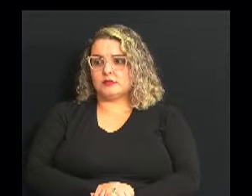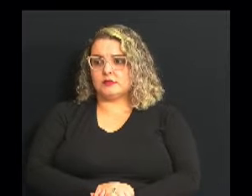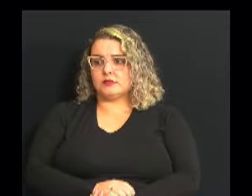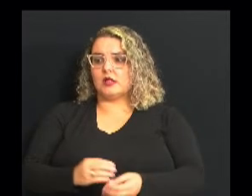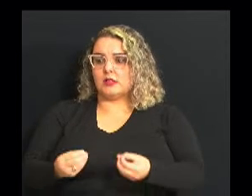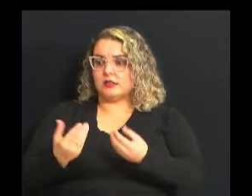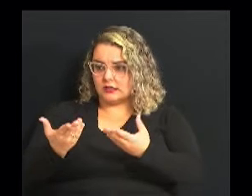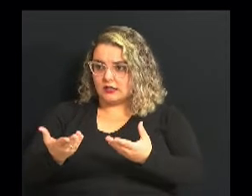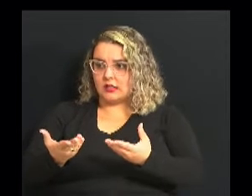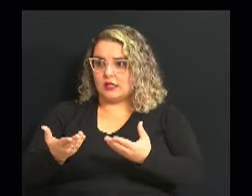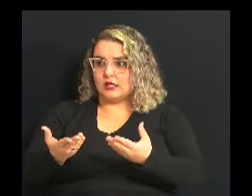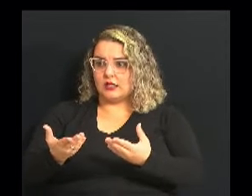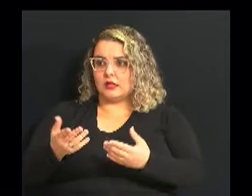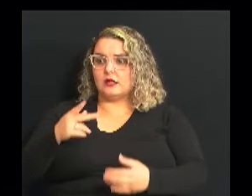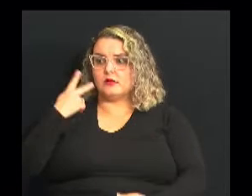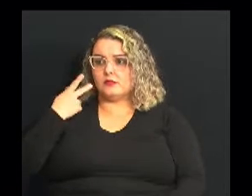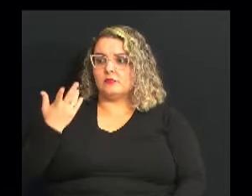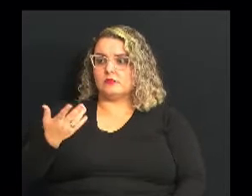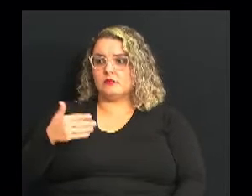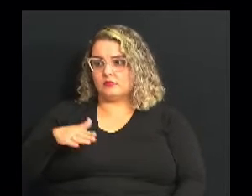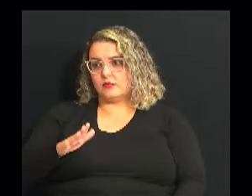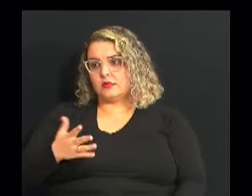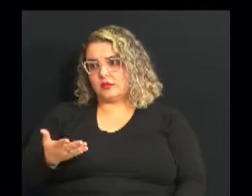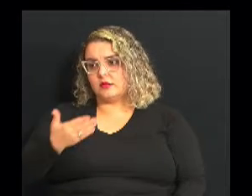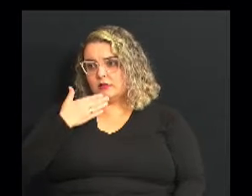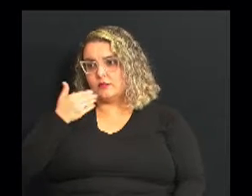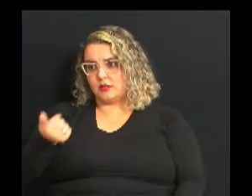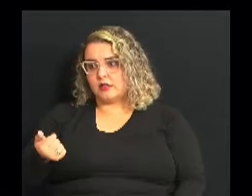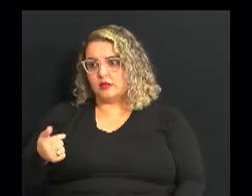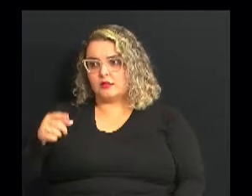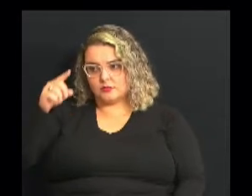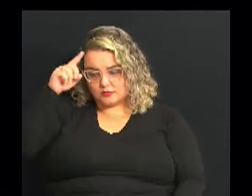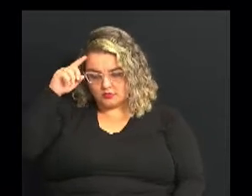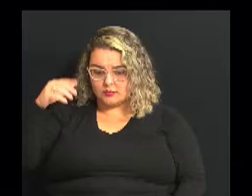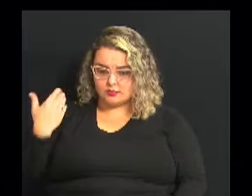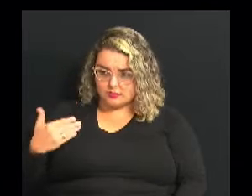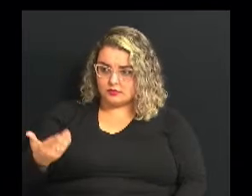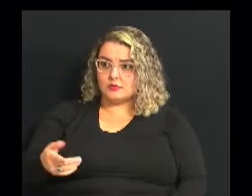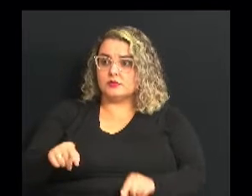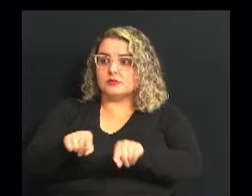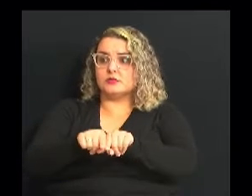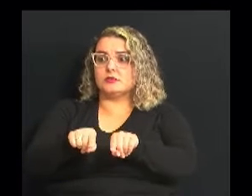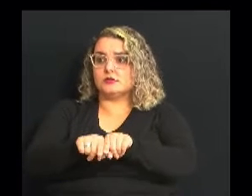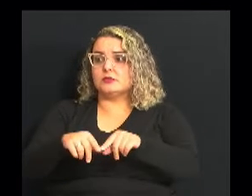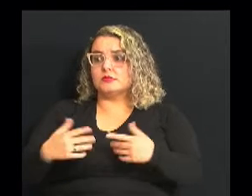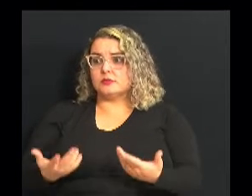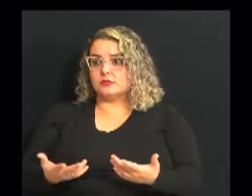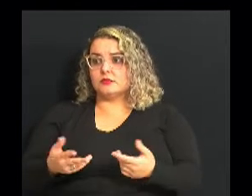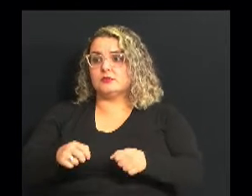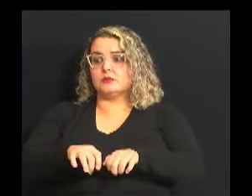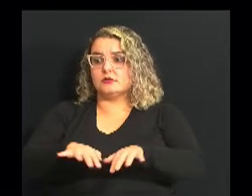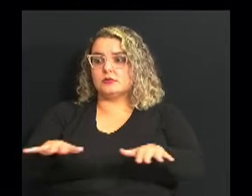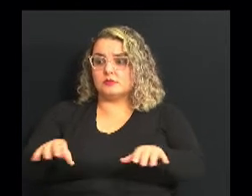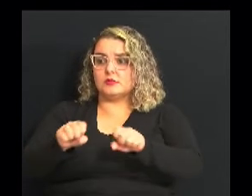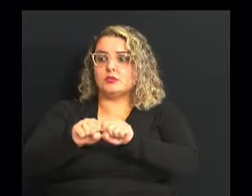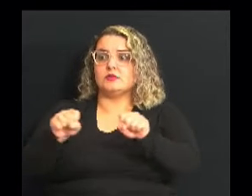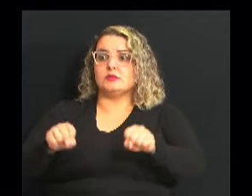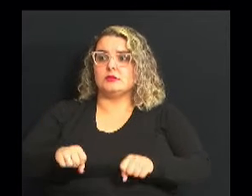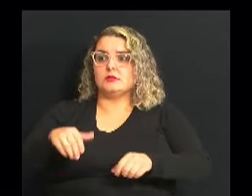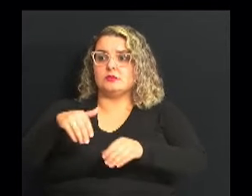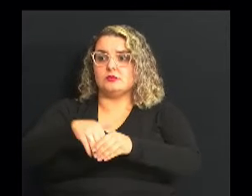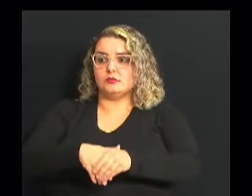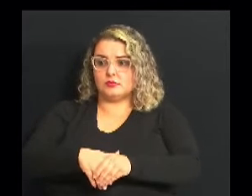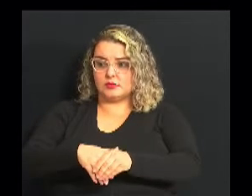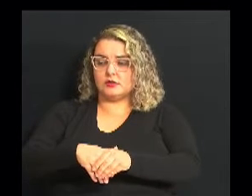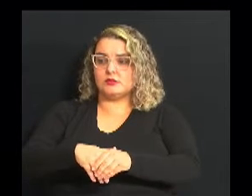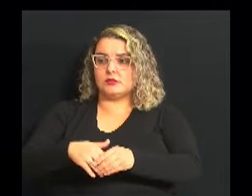para os vereadores, para ter mais mobilidade mesmo assim, no trabalho do dia a dia, né, e também ampliar nosso sistema de votação eletrônica.